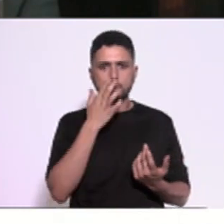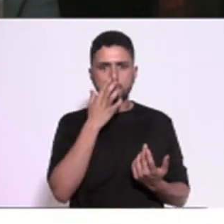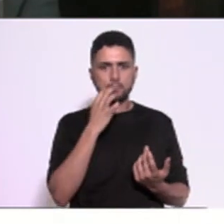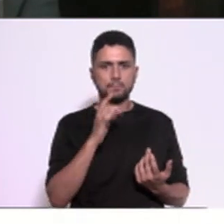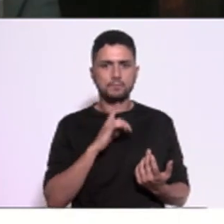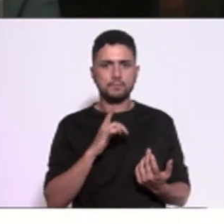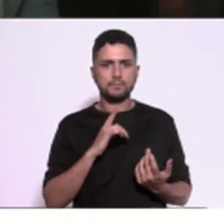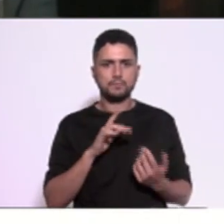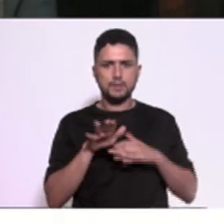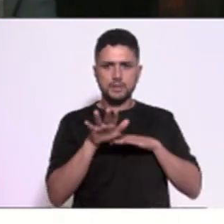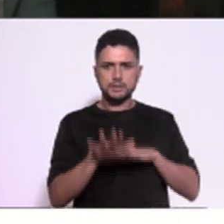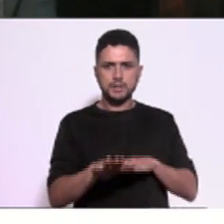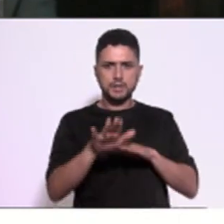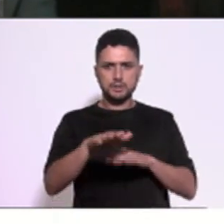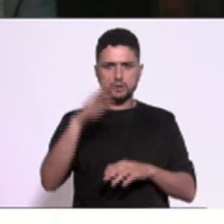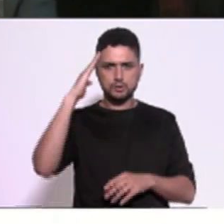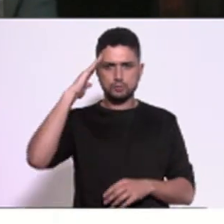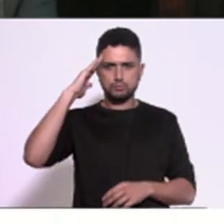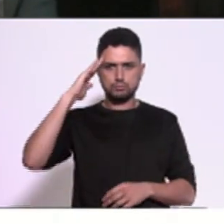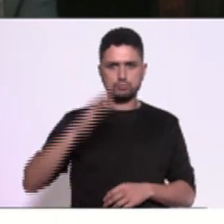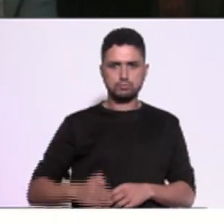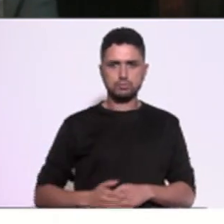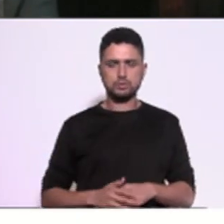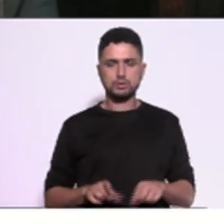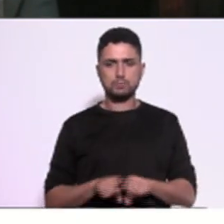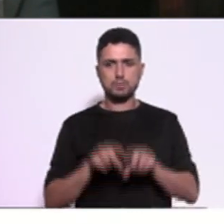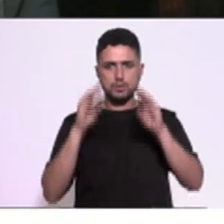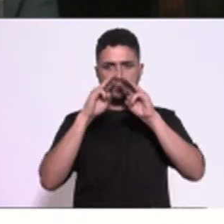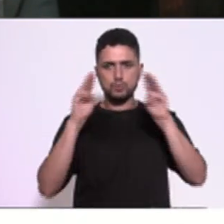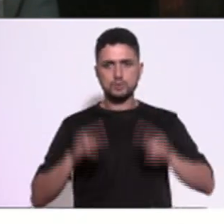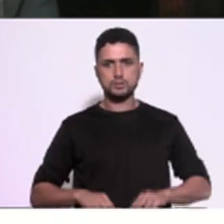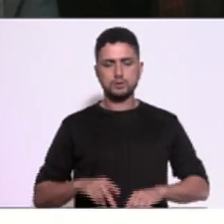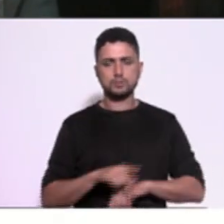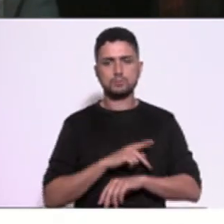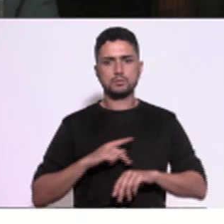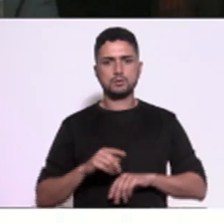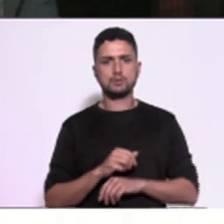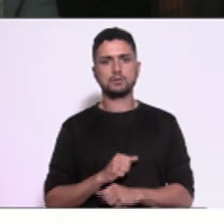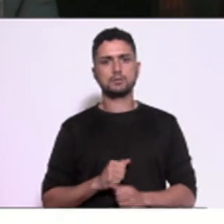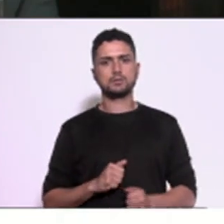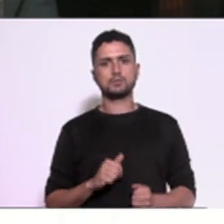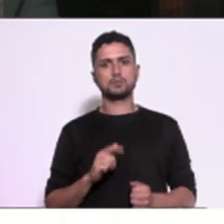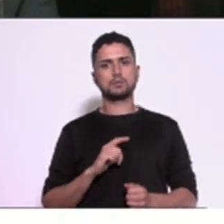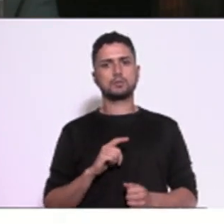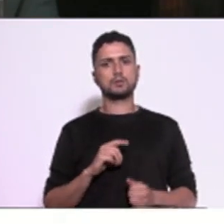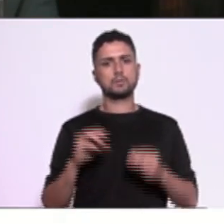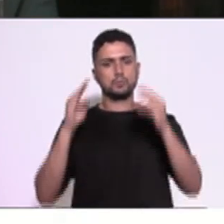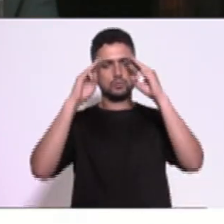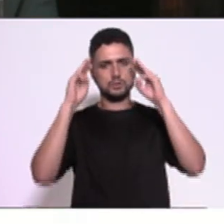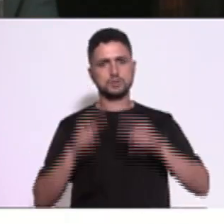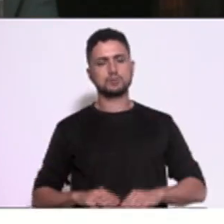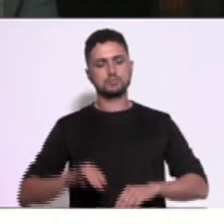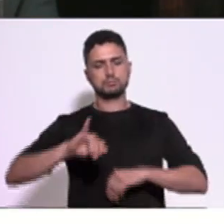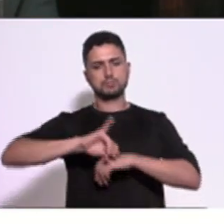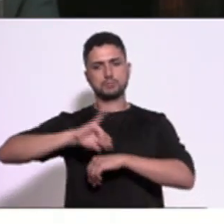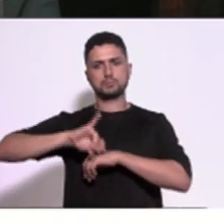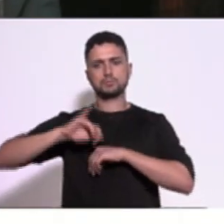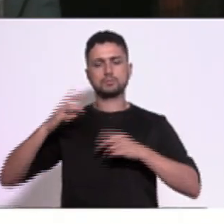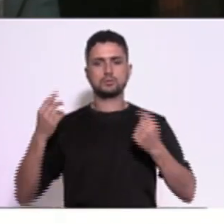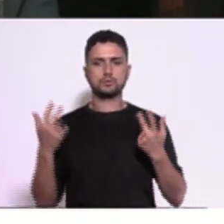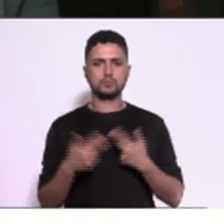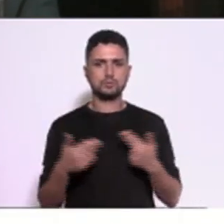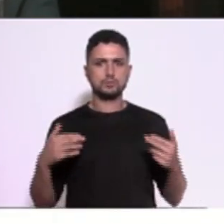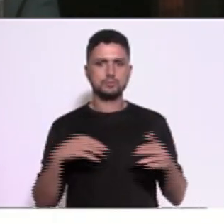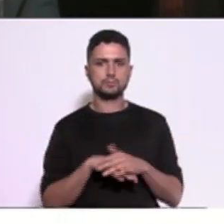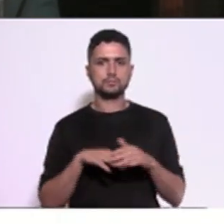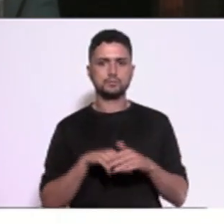Exército, com a aproximação com o Museu da República, para aquele acervo que ainda lá está, parte está transferido